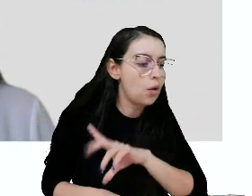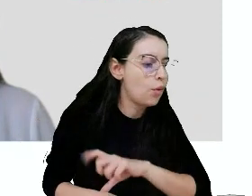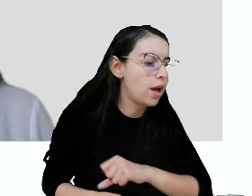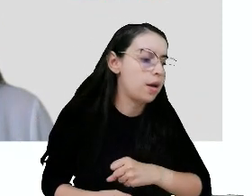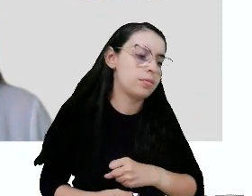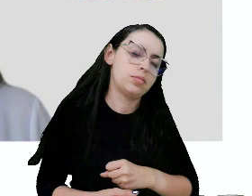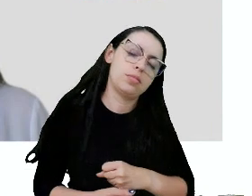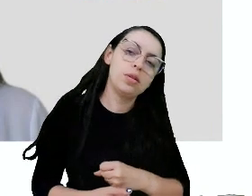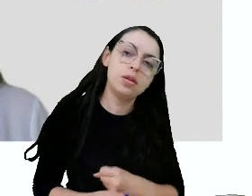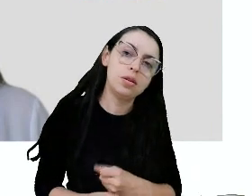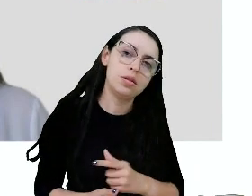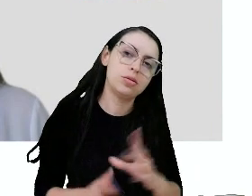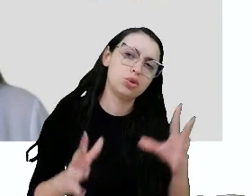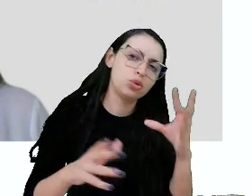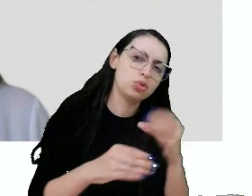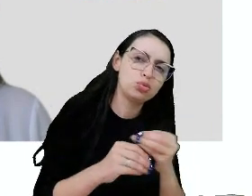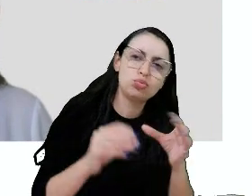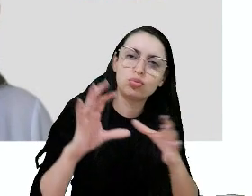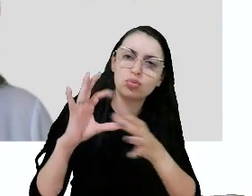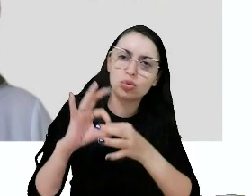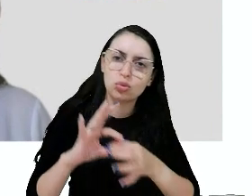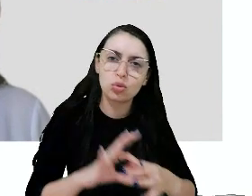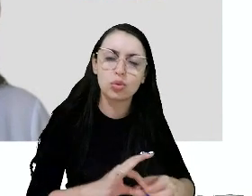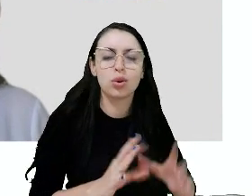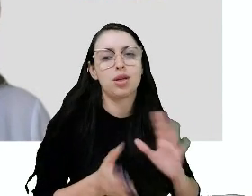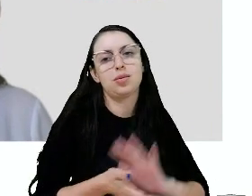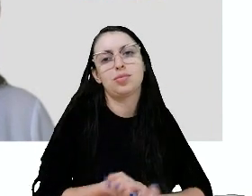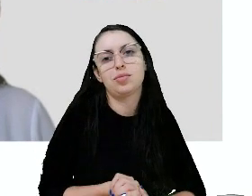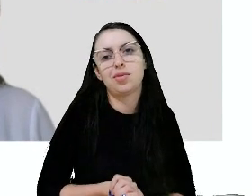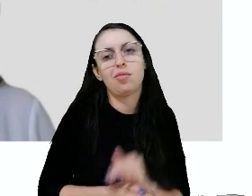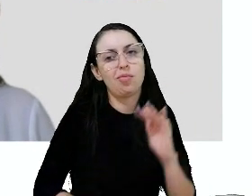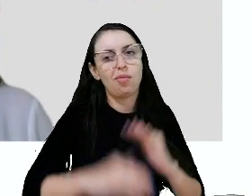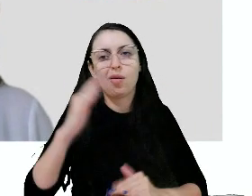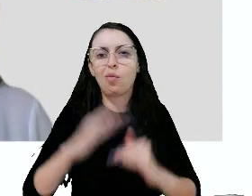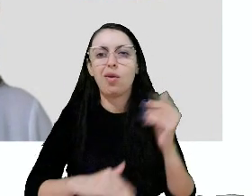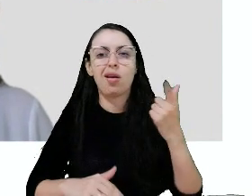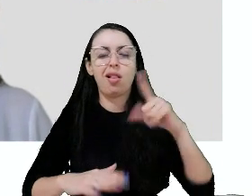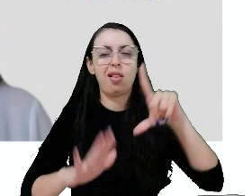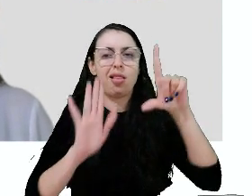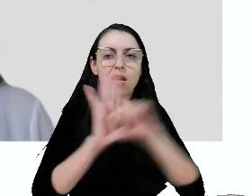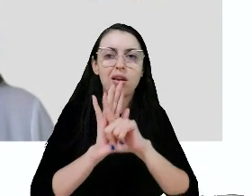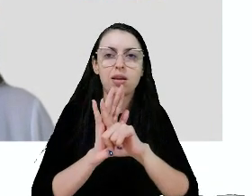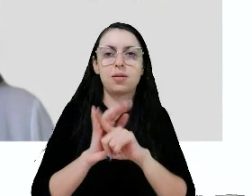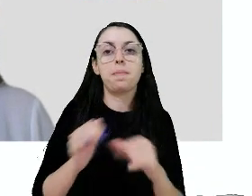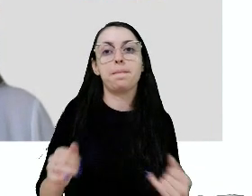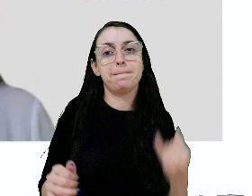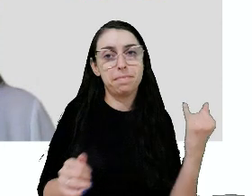com amor rodeando a interpretação e aplicação de toda e qualquer lei,